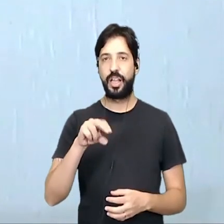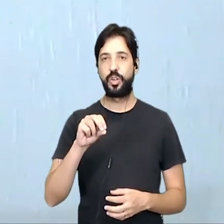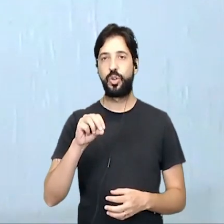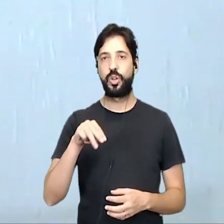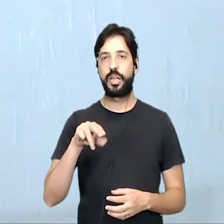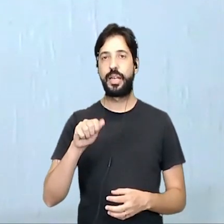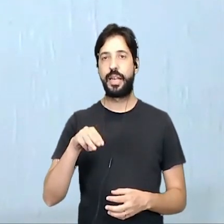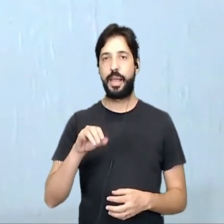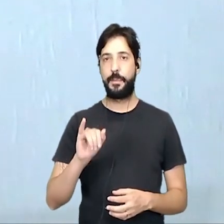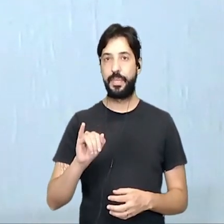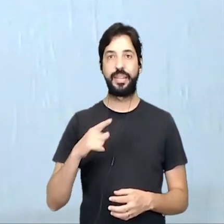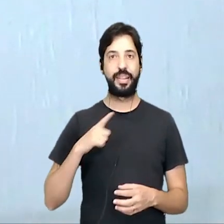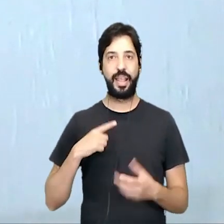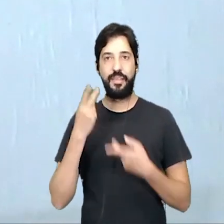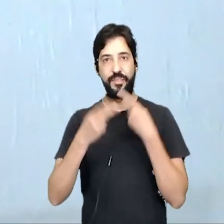invocam.